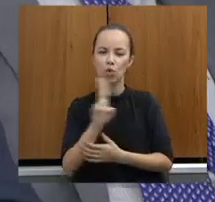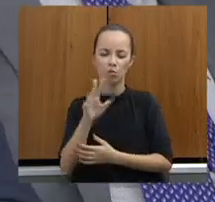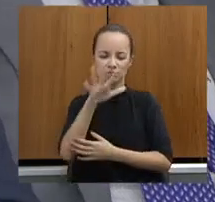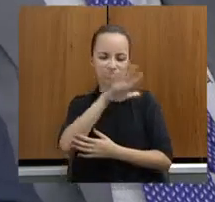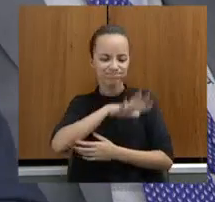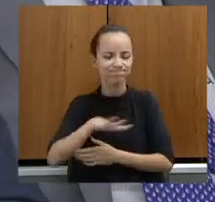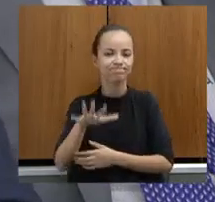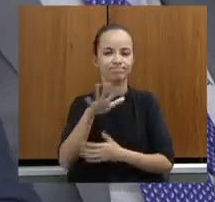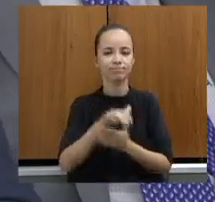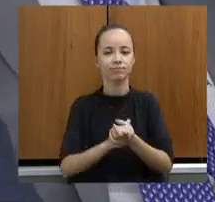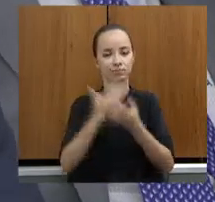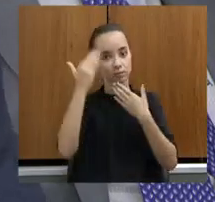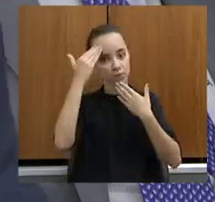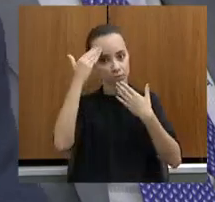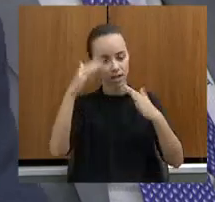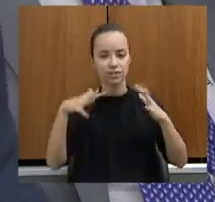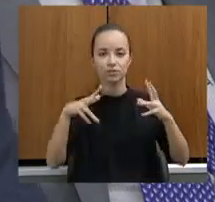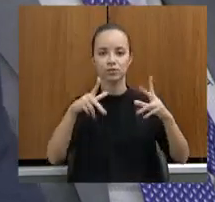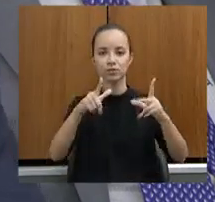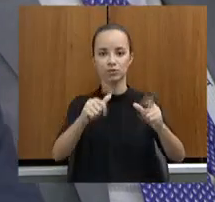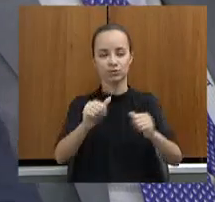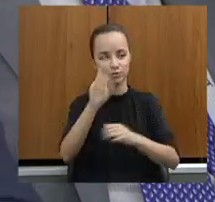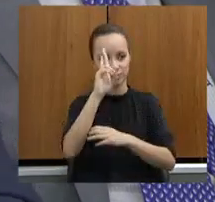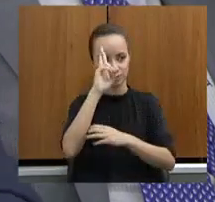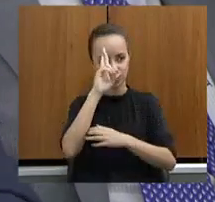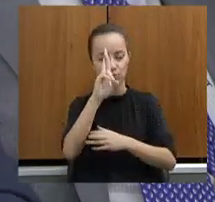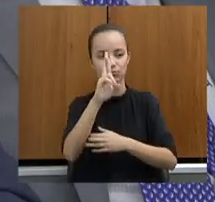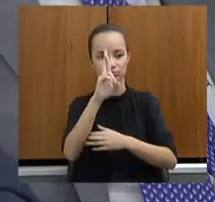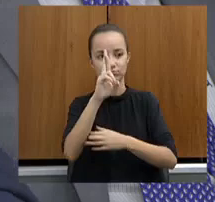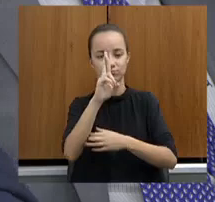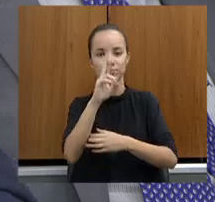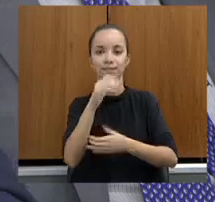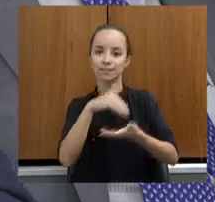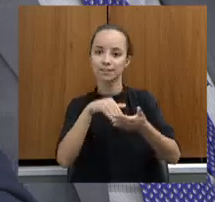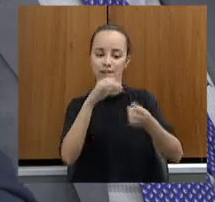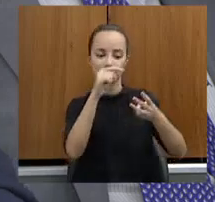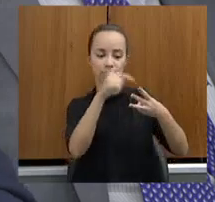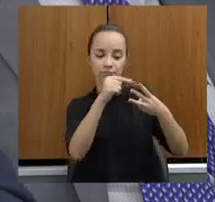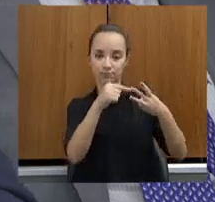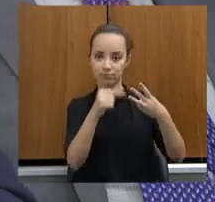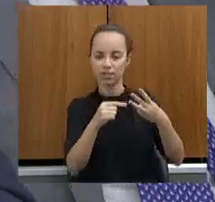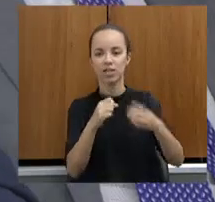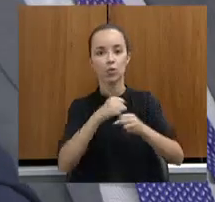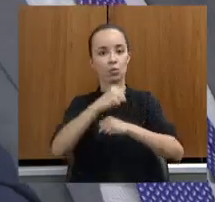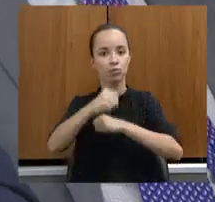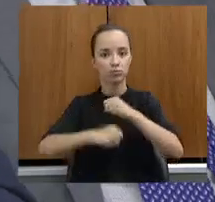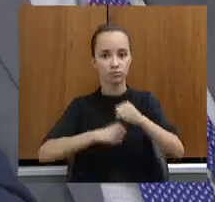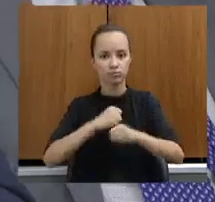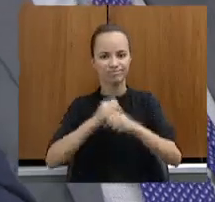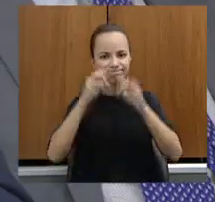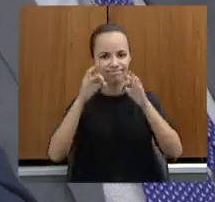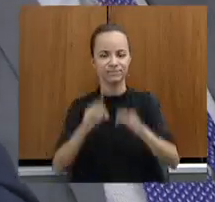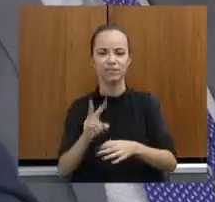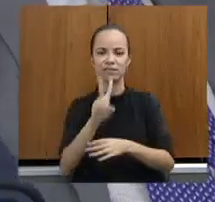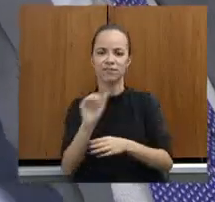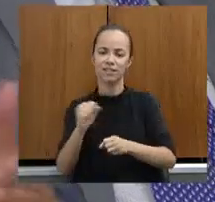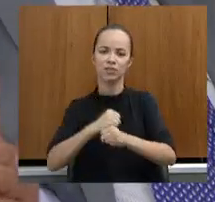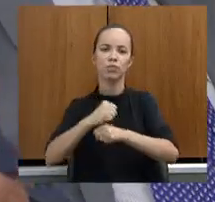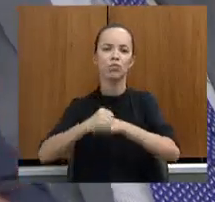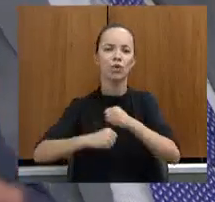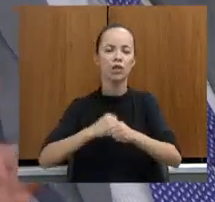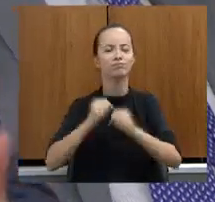a região Muito obrigado a todos senhores secretários e tenho certeza que o ano que vem será um ano